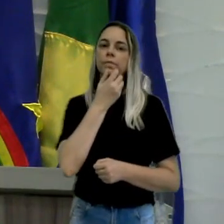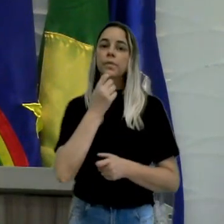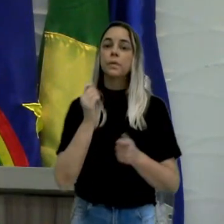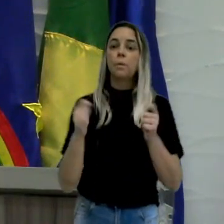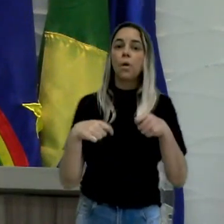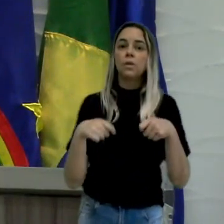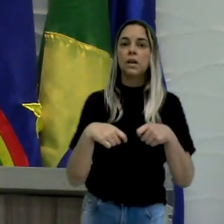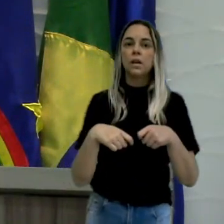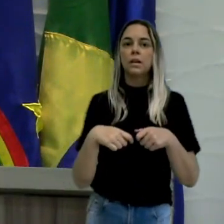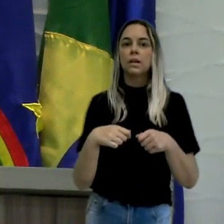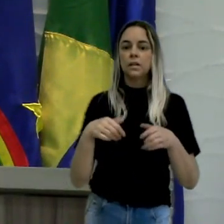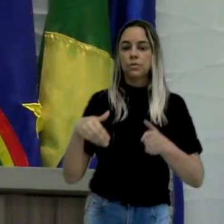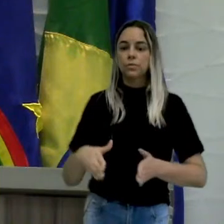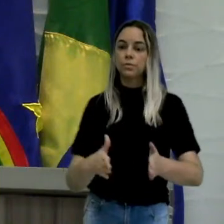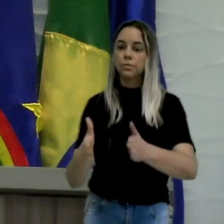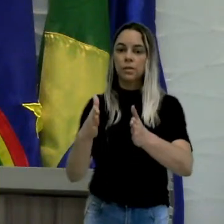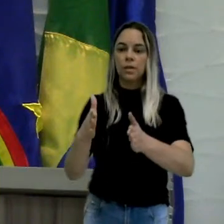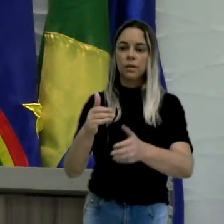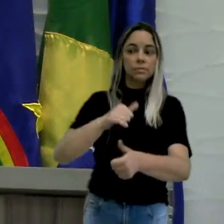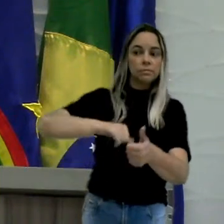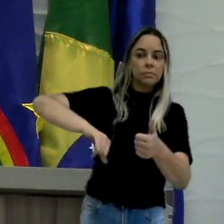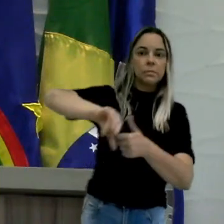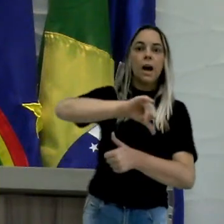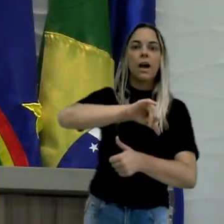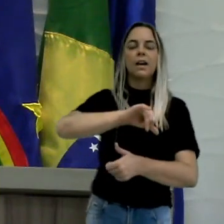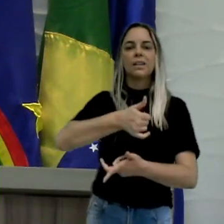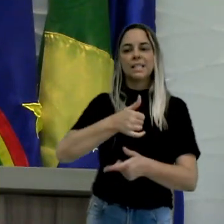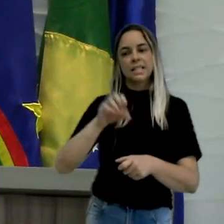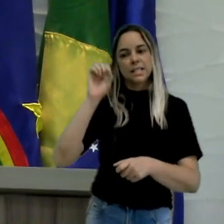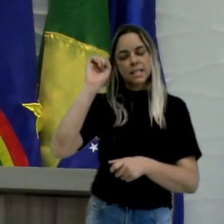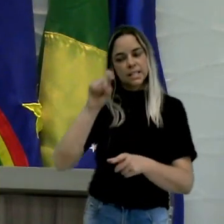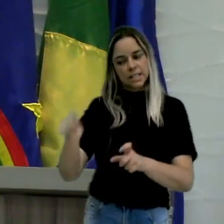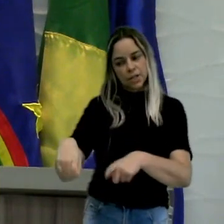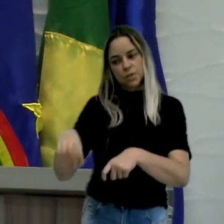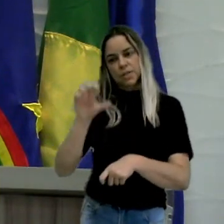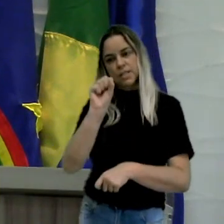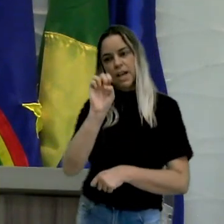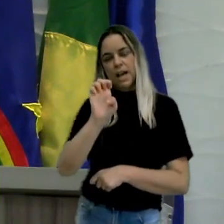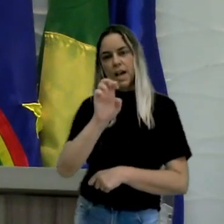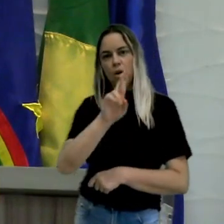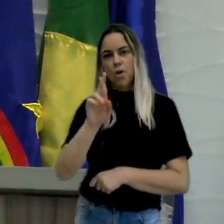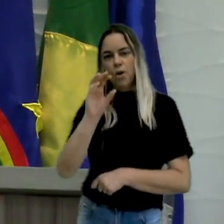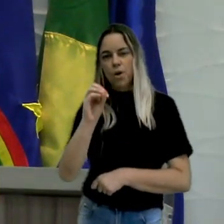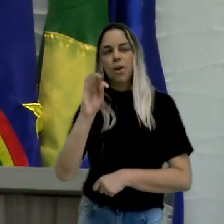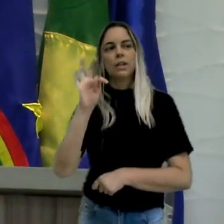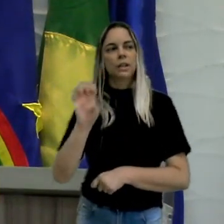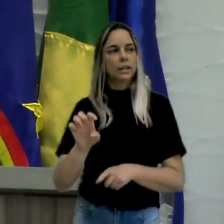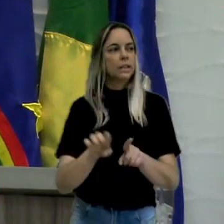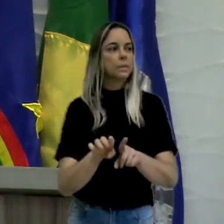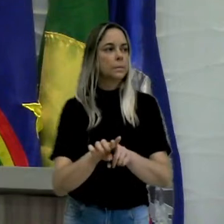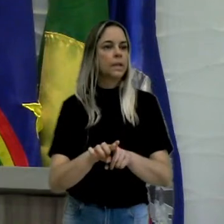as estradas do sítio Serrote, que dá acesso ao sítio Serrote e ao sítio Poço Doce.